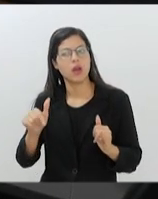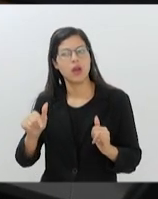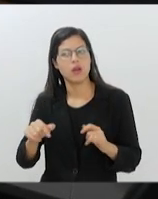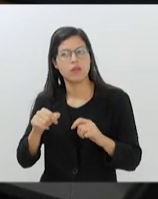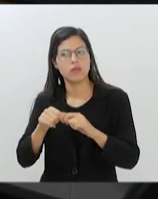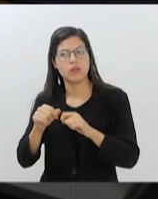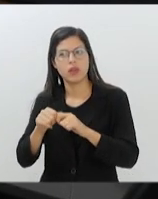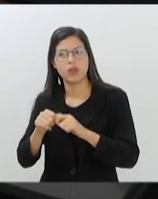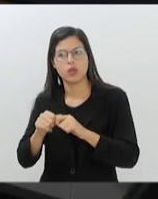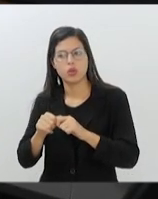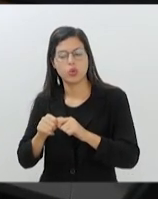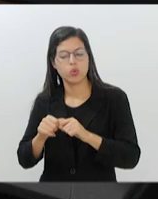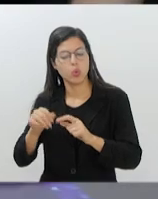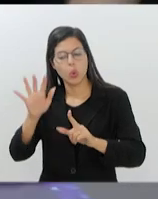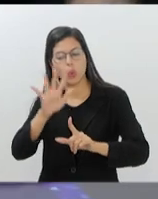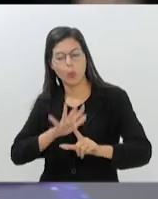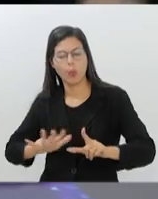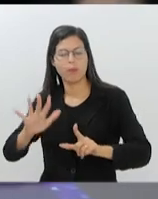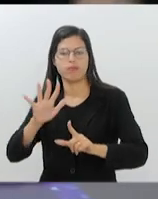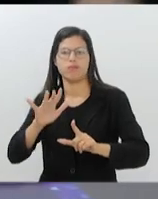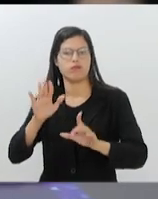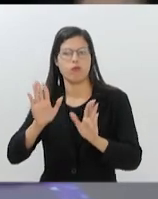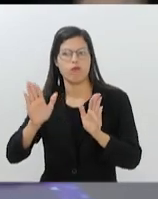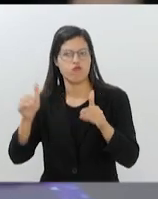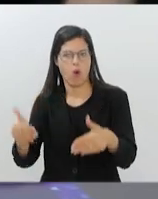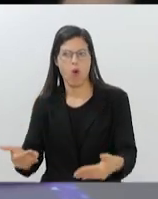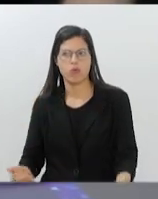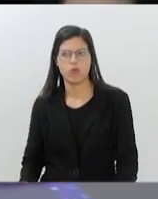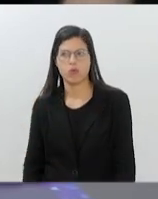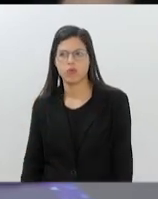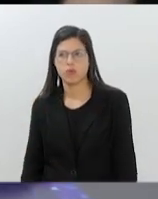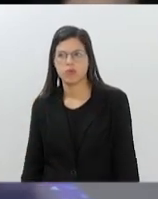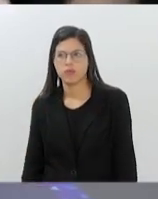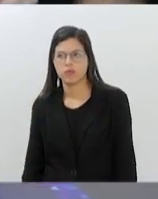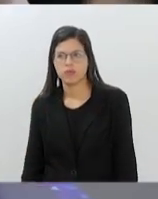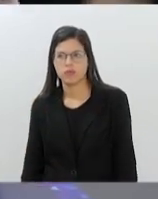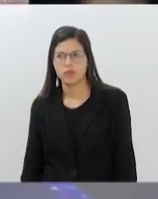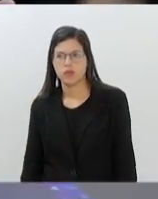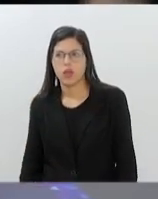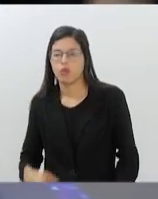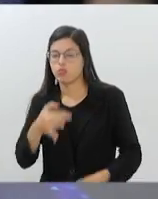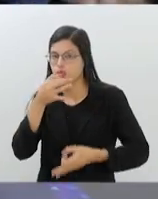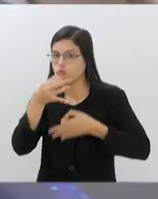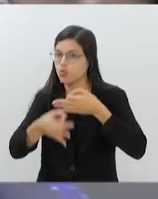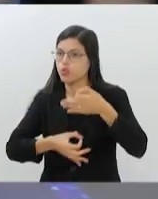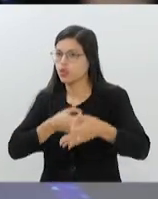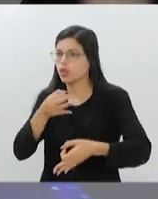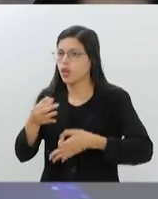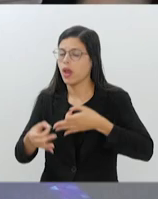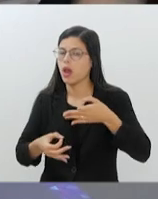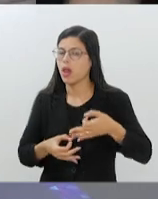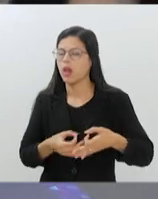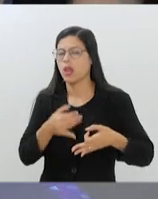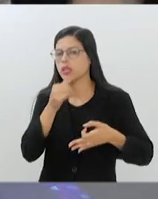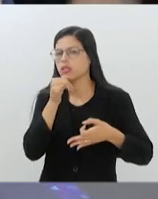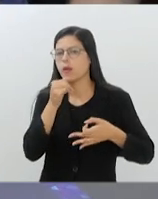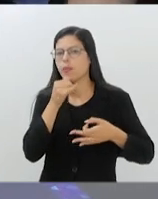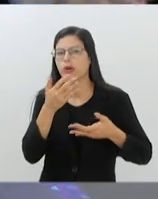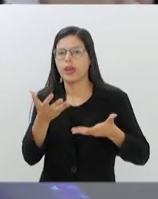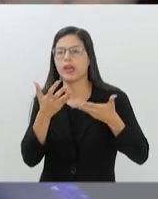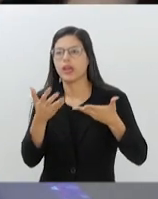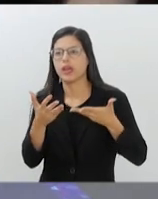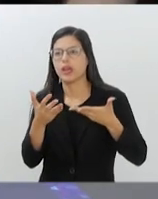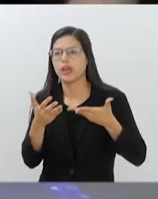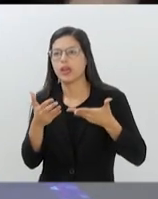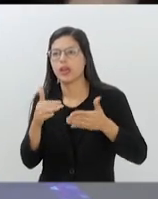veículo específico Não especificamente não acou de Fal sim ele sugerem que a gente tem uma atuação por ó gostaria mais que estivesse mais